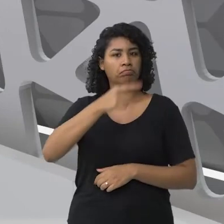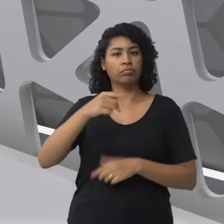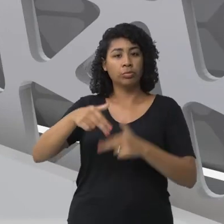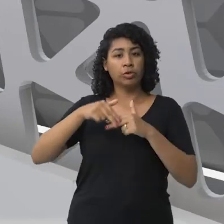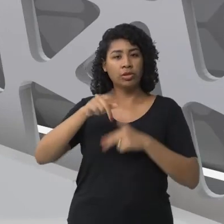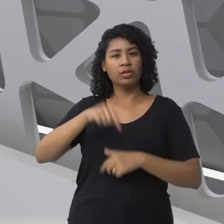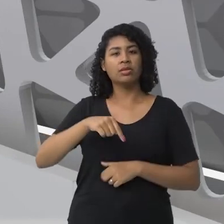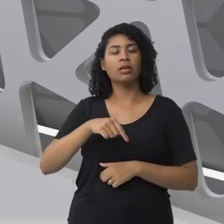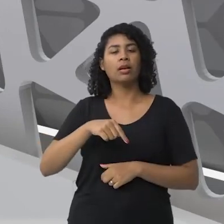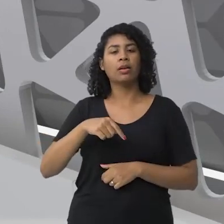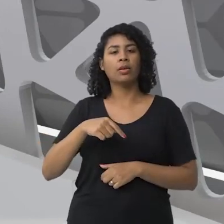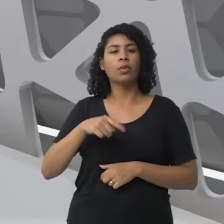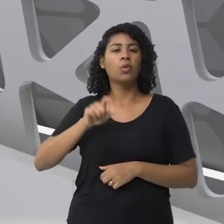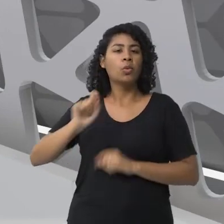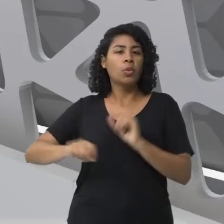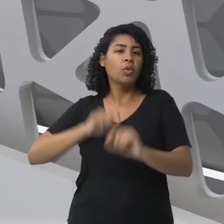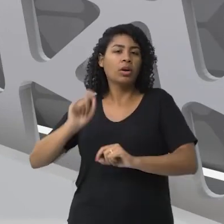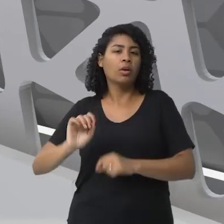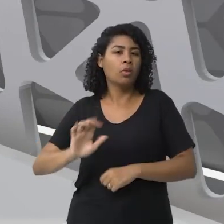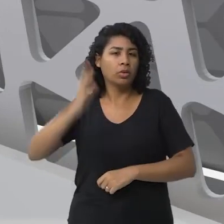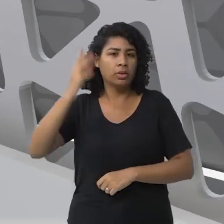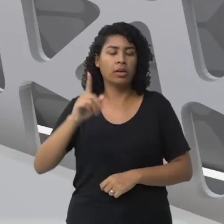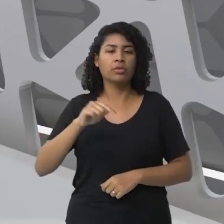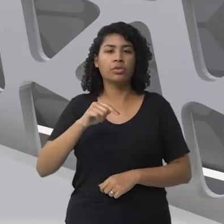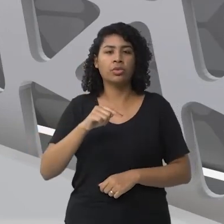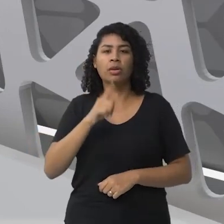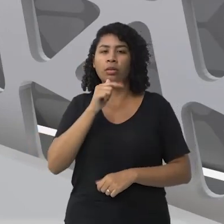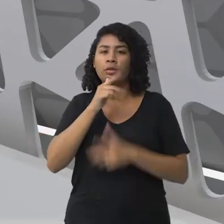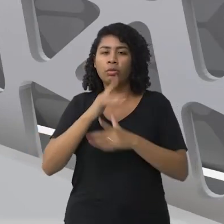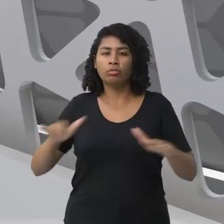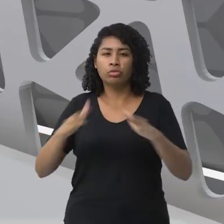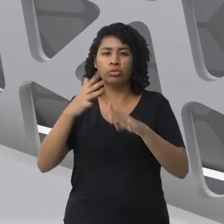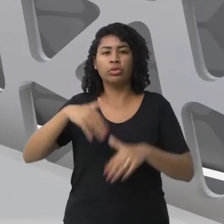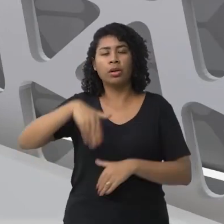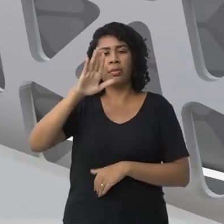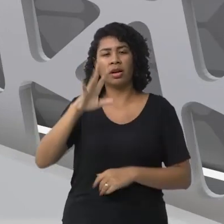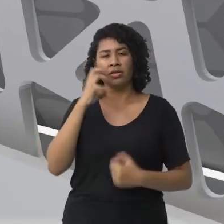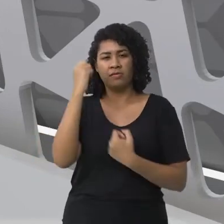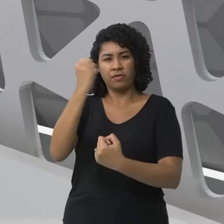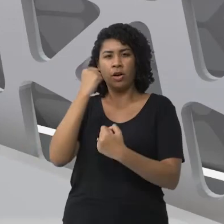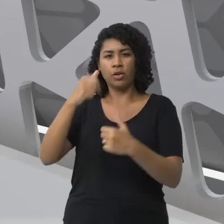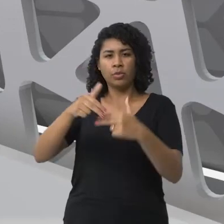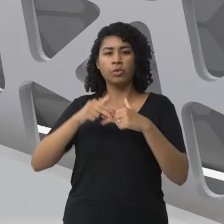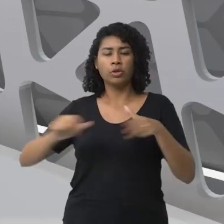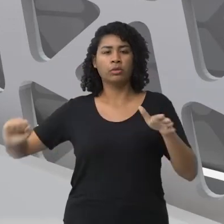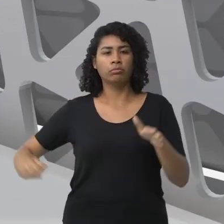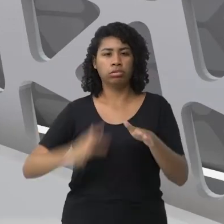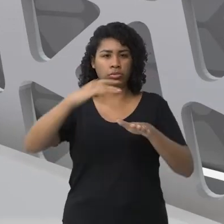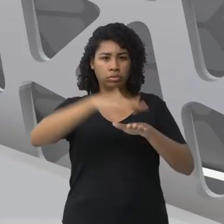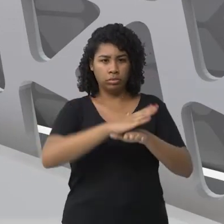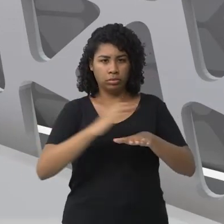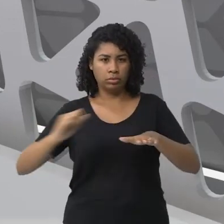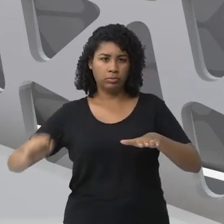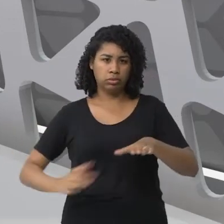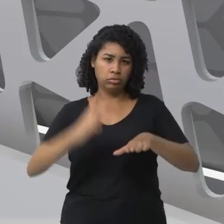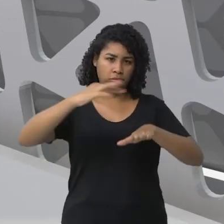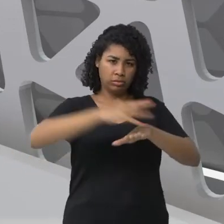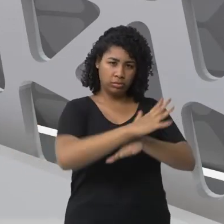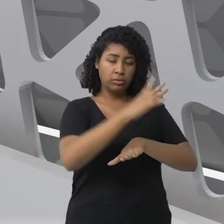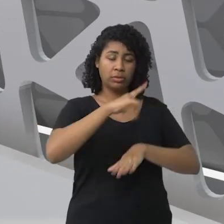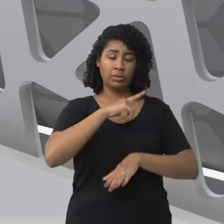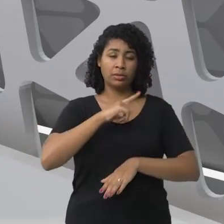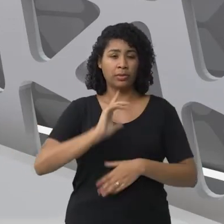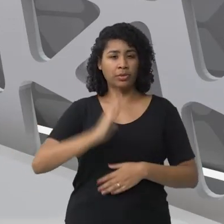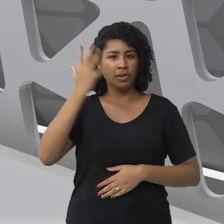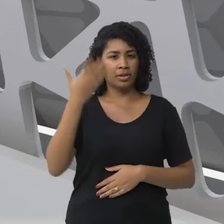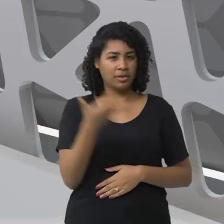de ressacas marítimas, que é quando a força do mar está mais forte do que o normal e acaba avançando sobre a terra. Então, se